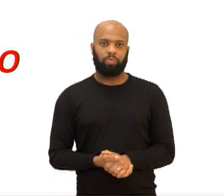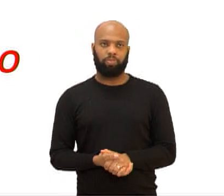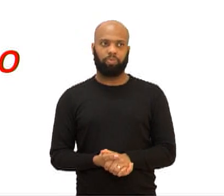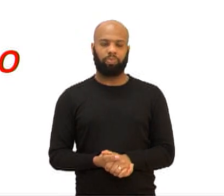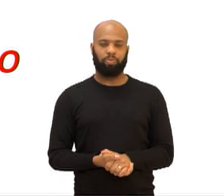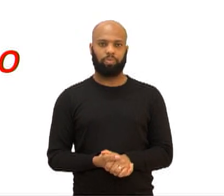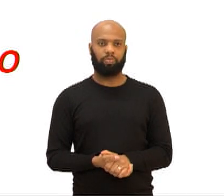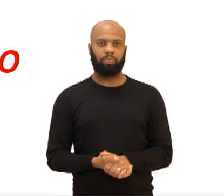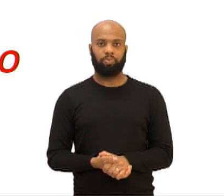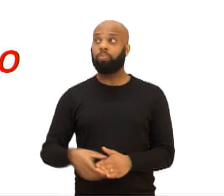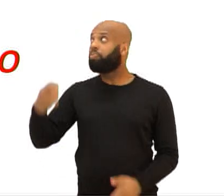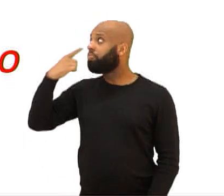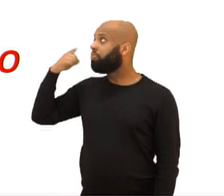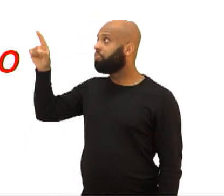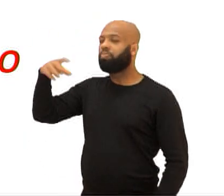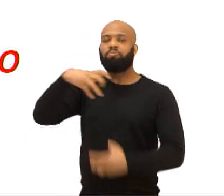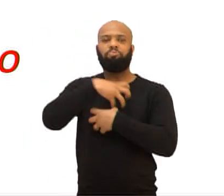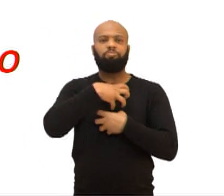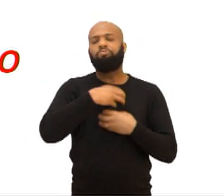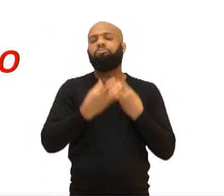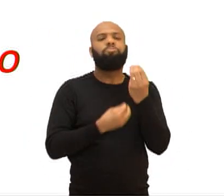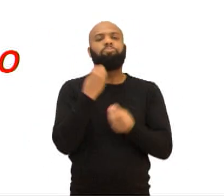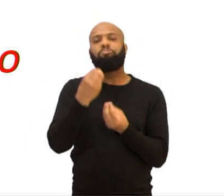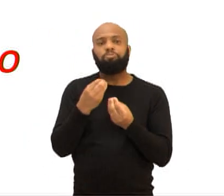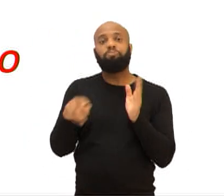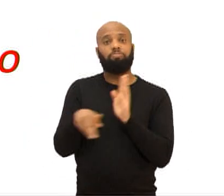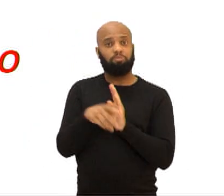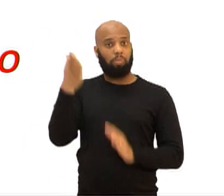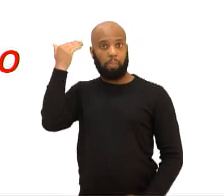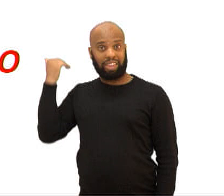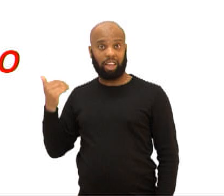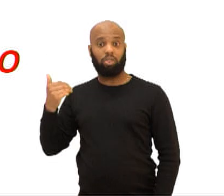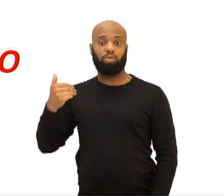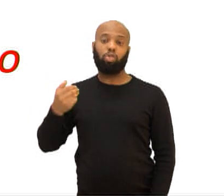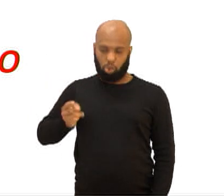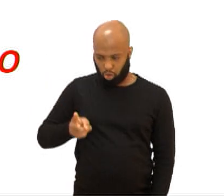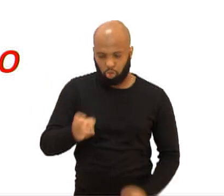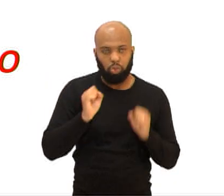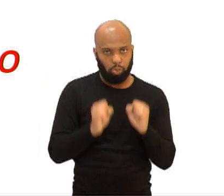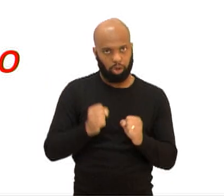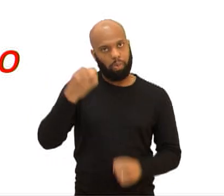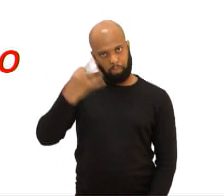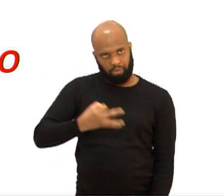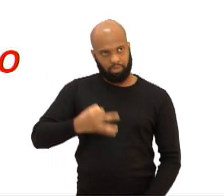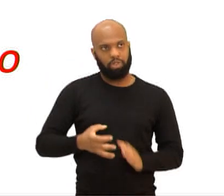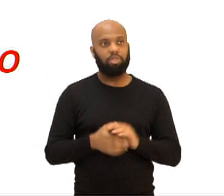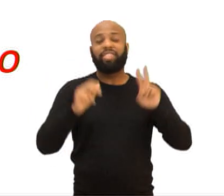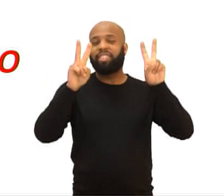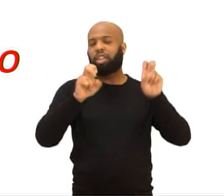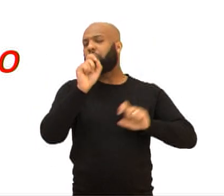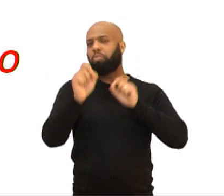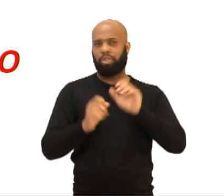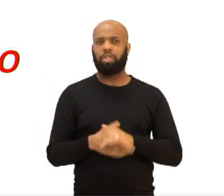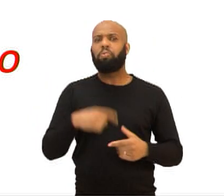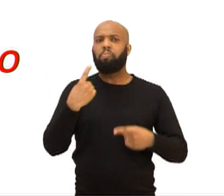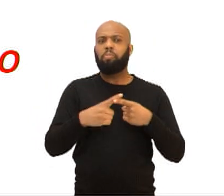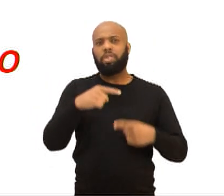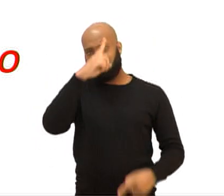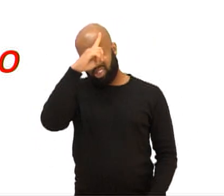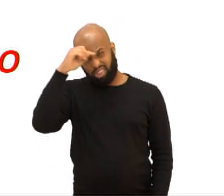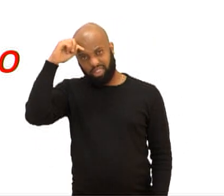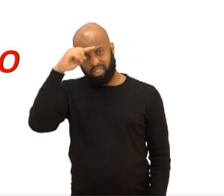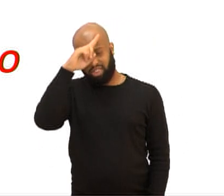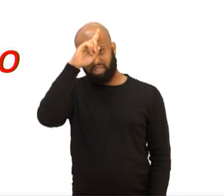esta é a formação do pretérito. Então, vocês perceberam que o título da nossa aula é Por que Frida Kahlo